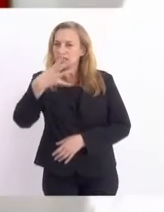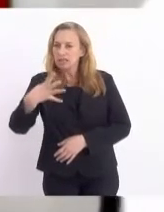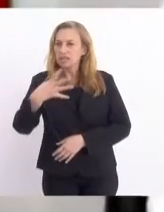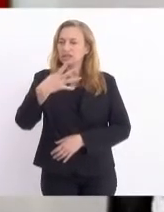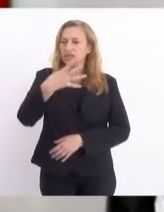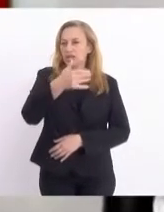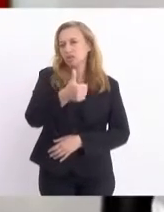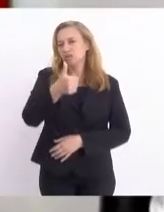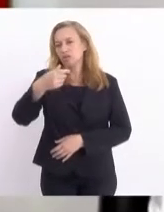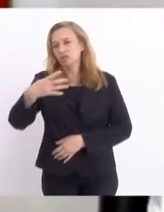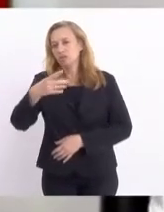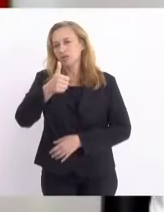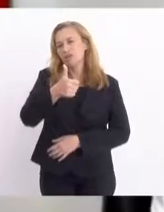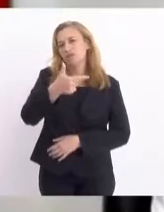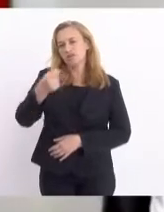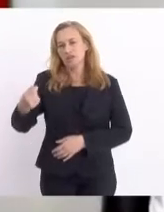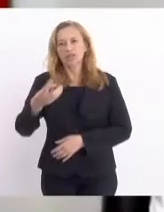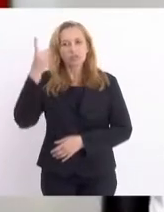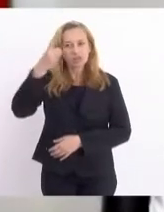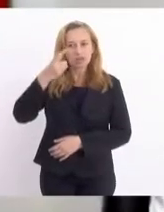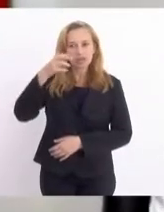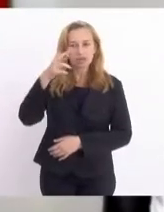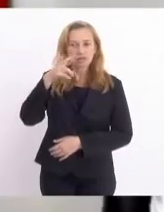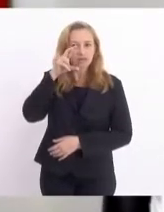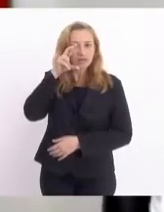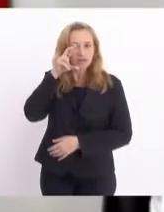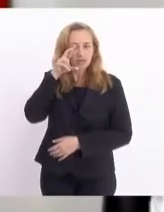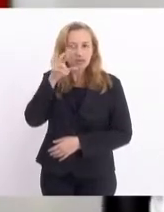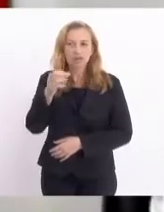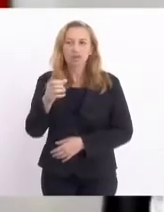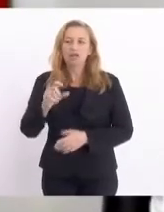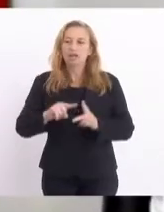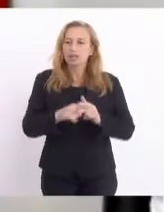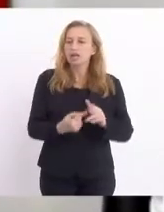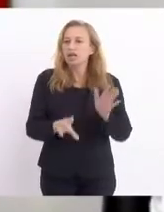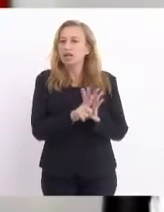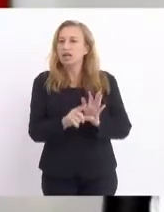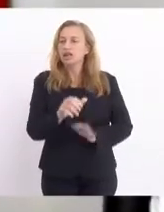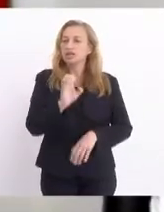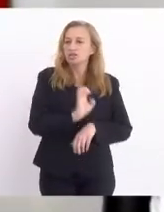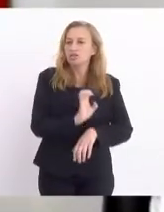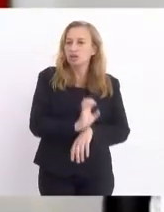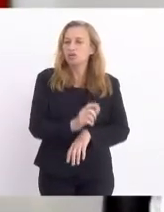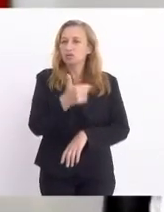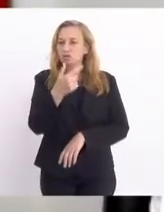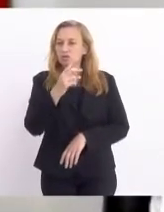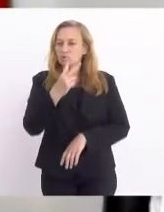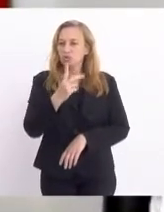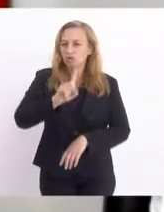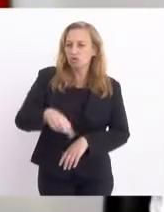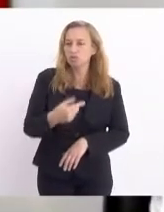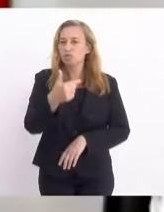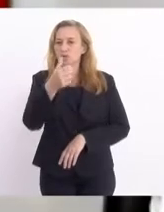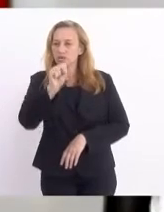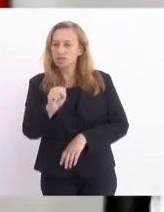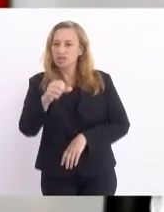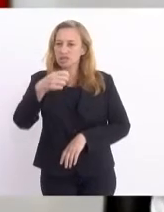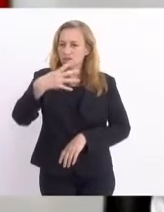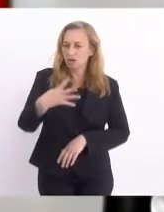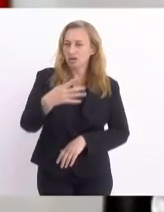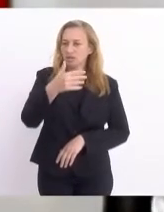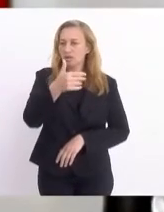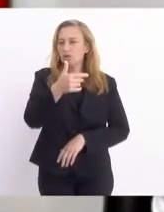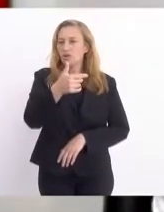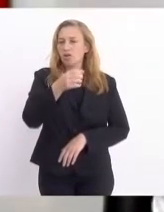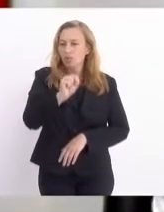5.314/2020, de autoria do deputado Rosenberg Reis, que altera a Lei Estadual número 2.804, de 8 de outubro